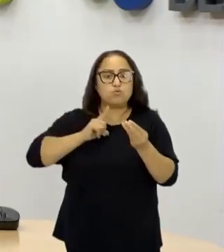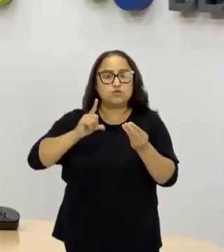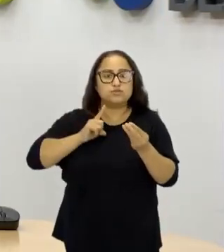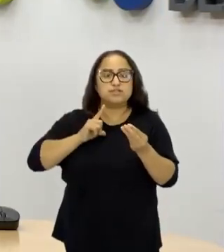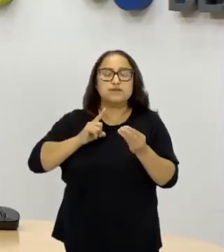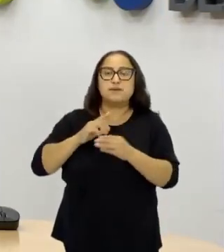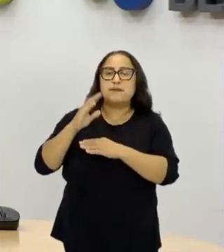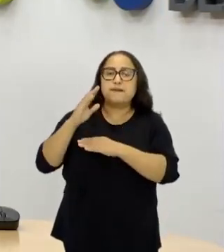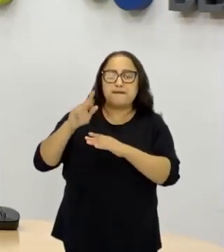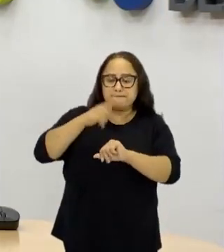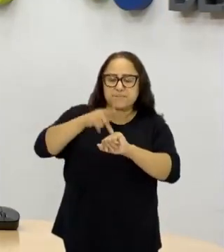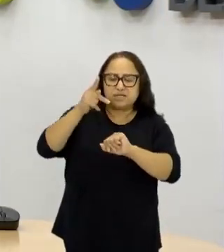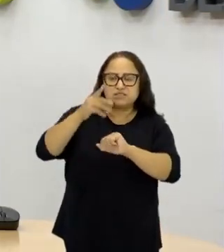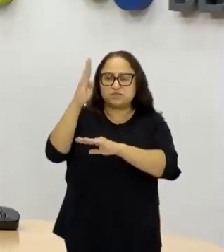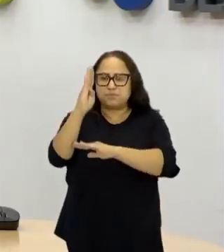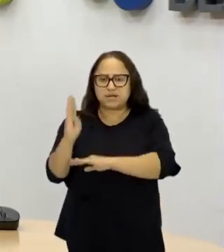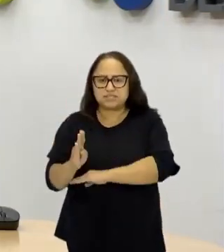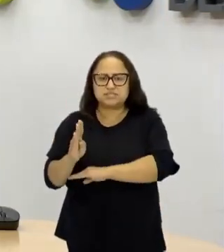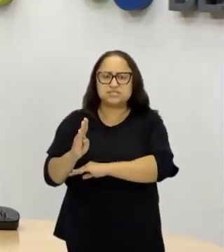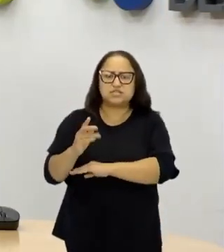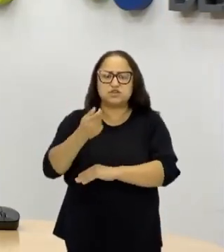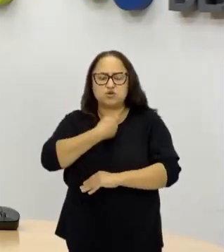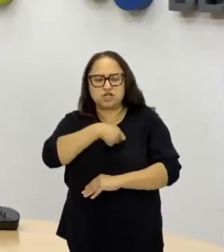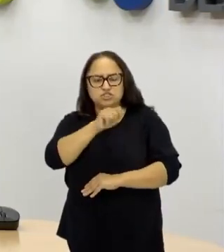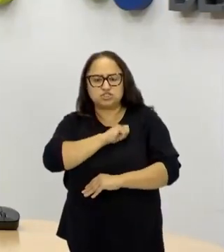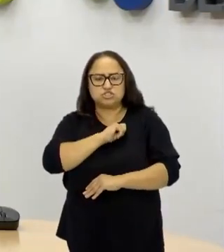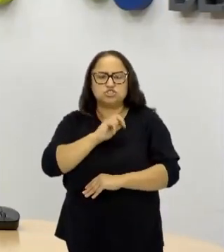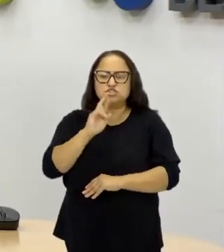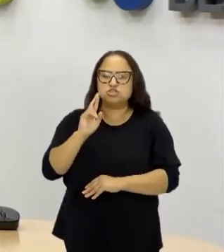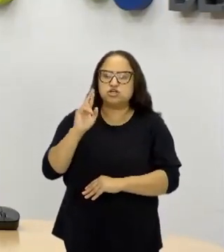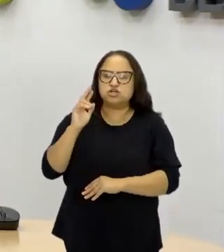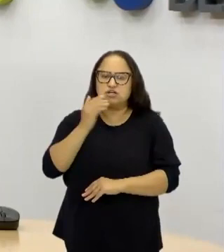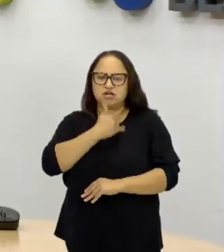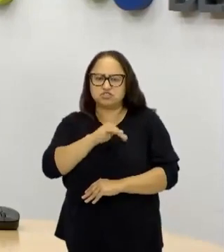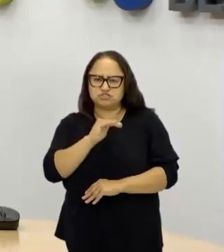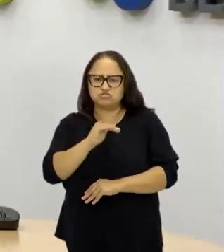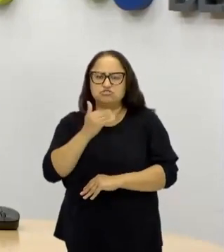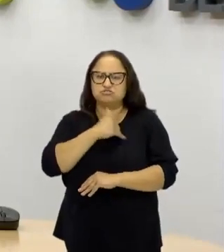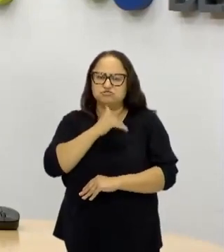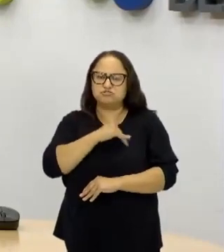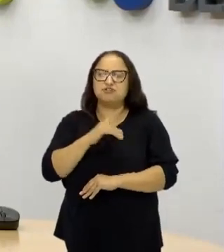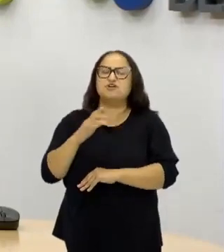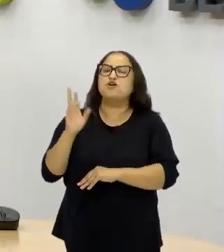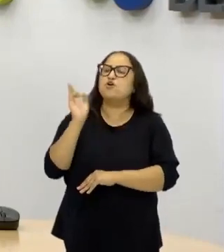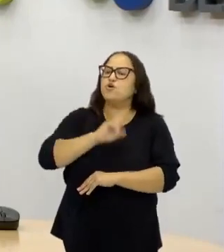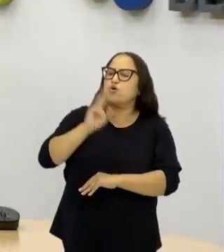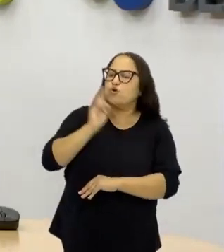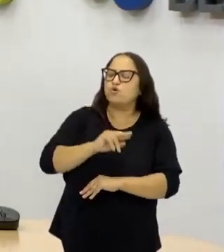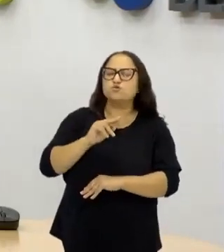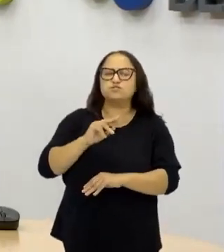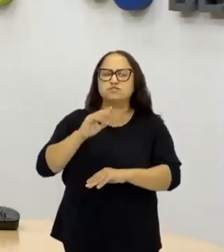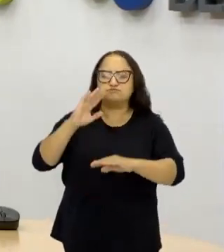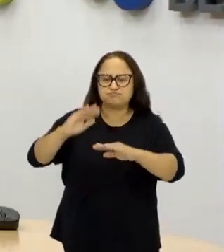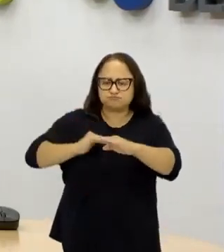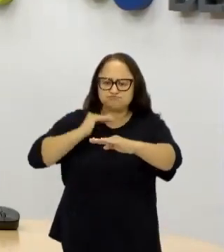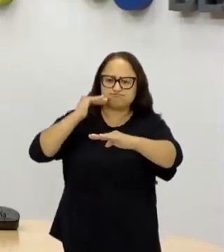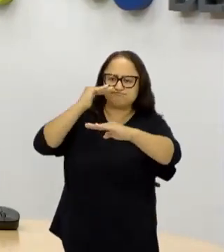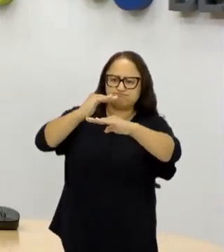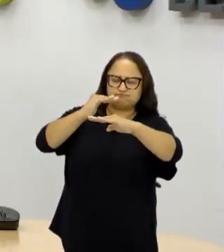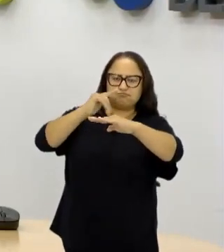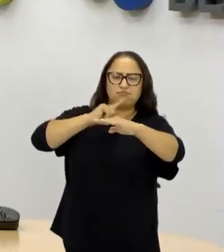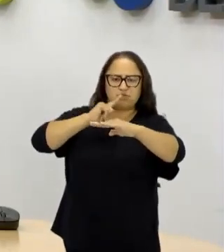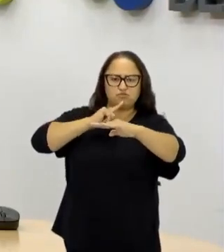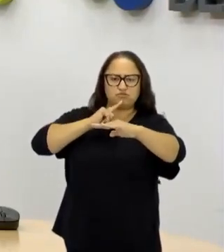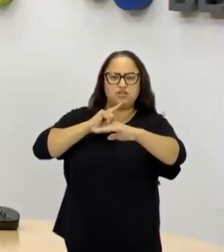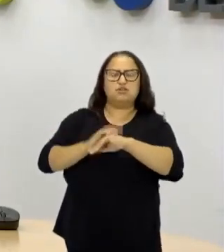aí do Brasil, da Argentina, própria Rússia, a China, que estão lá no mesmo patamar aí de produção desses países